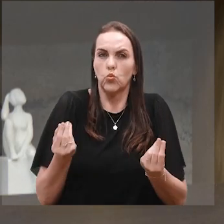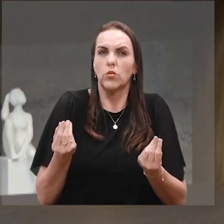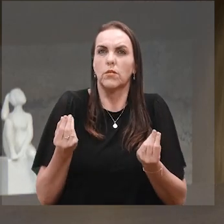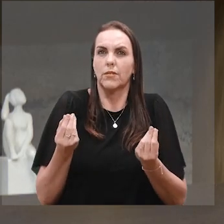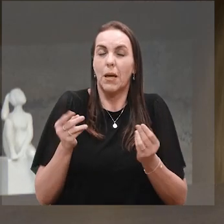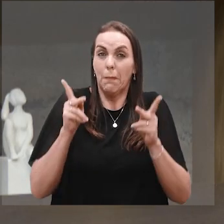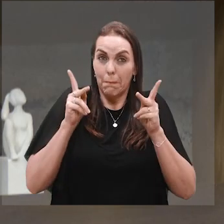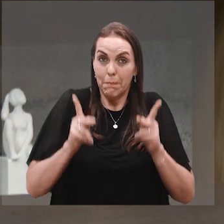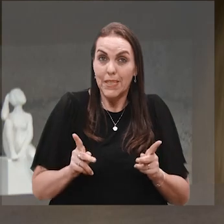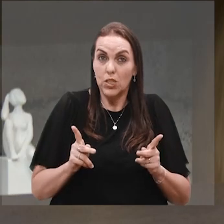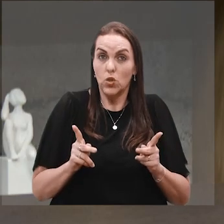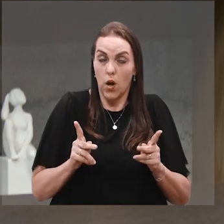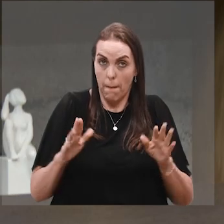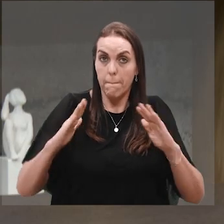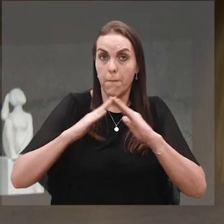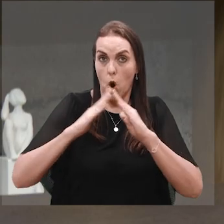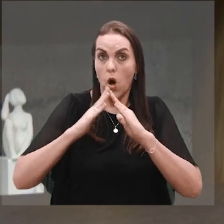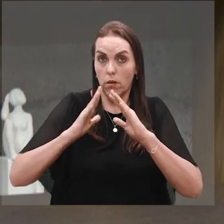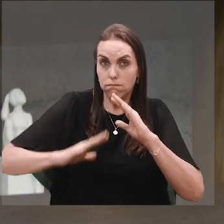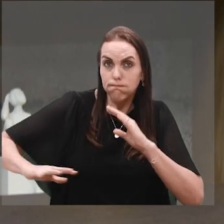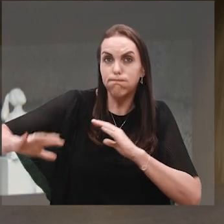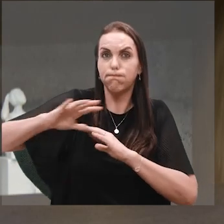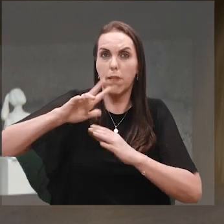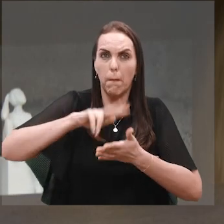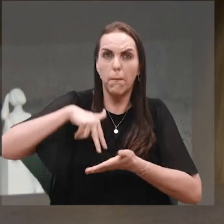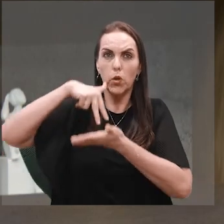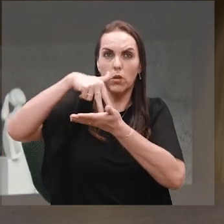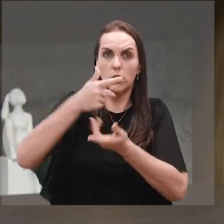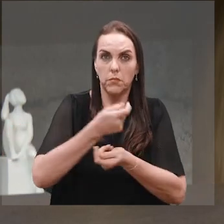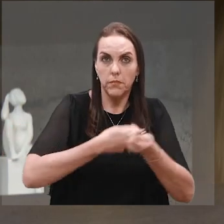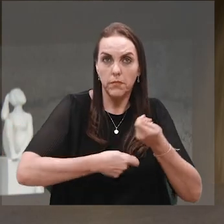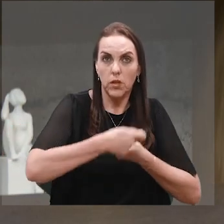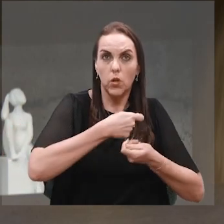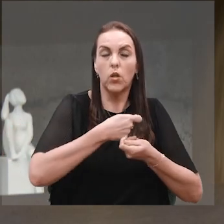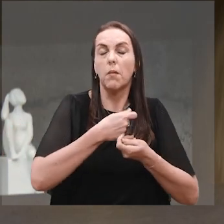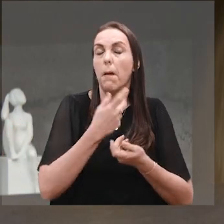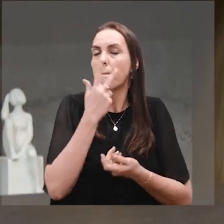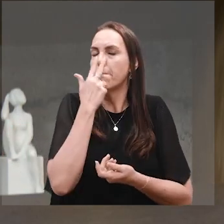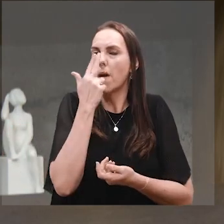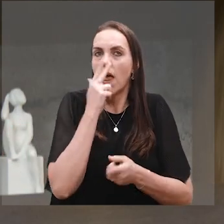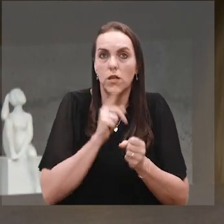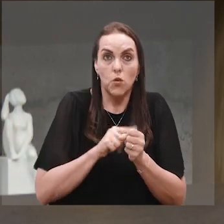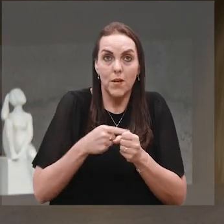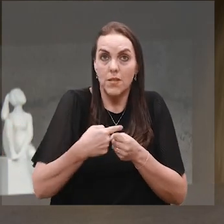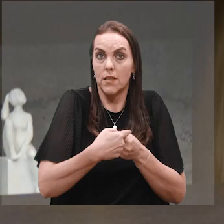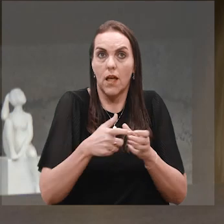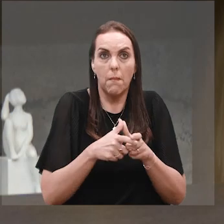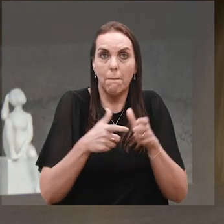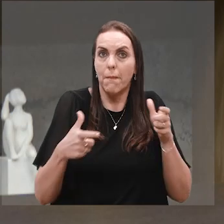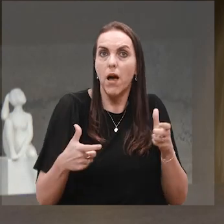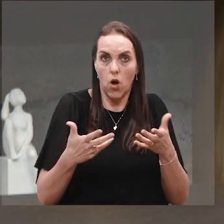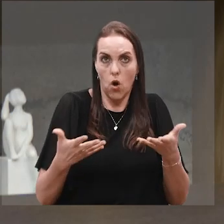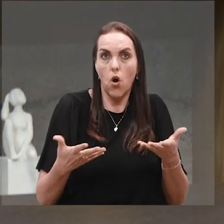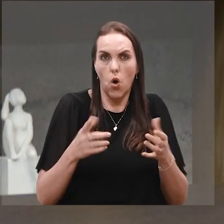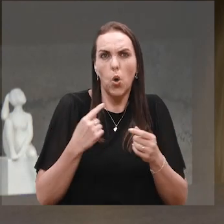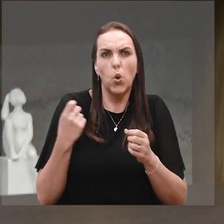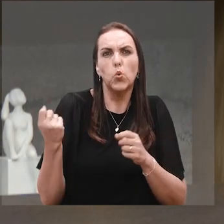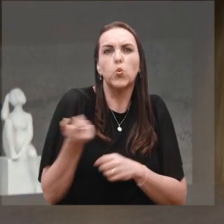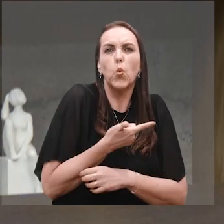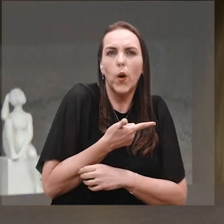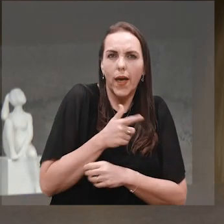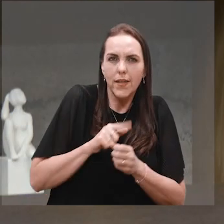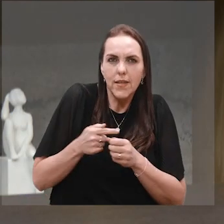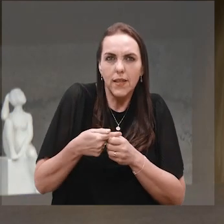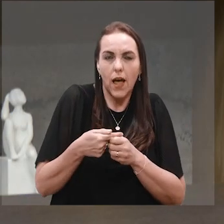uma densidade demográfica e de um protagonismo econômico que corresponde praticamente a um município, ou até mais que outros